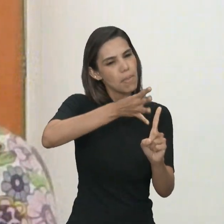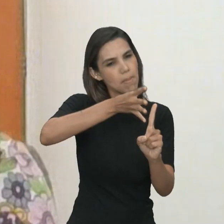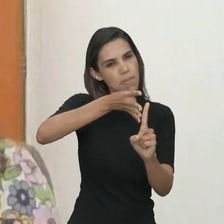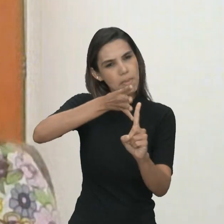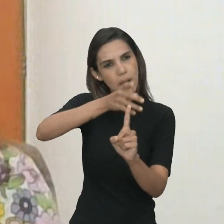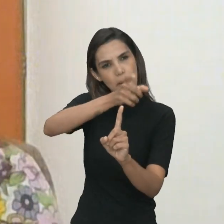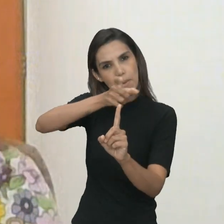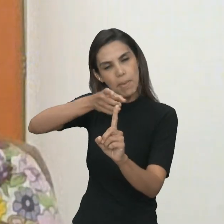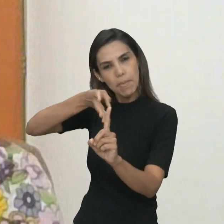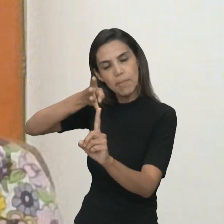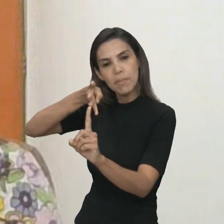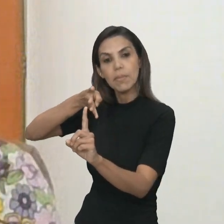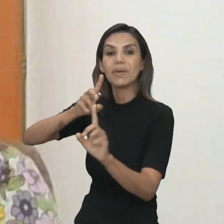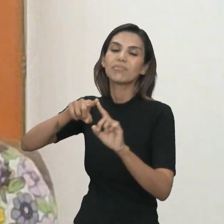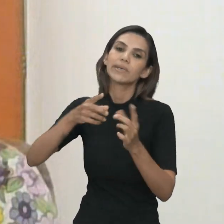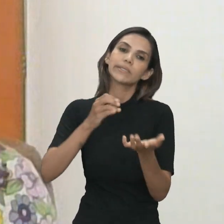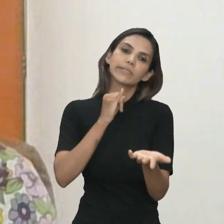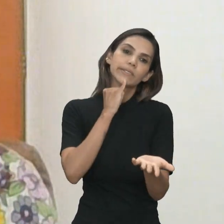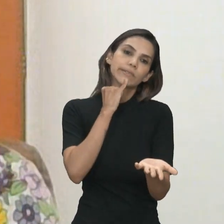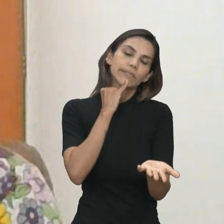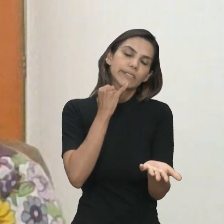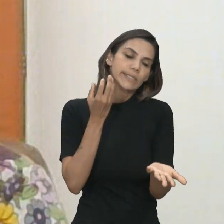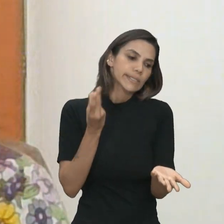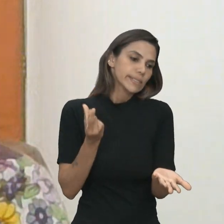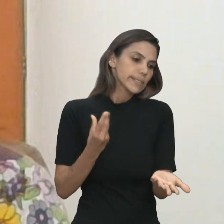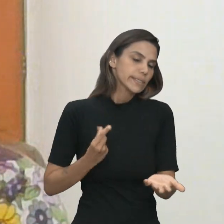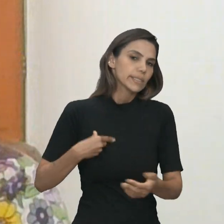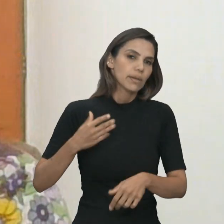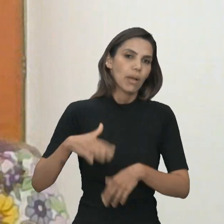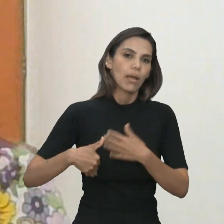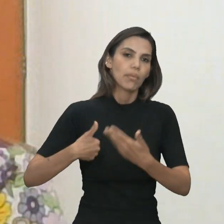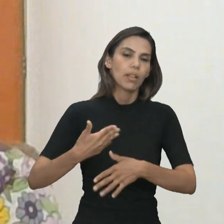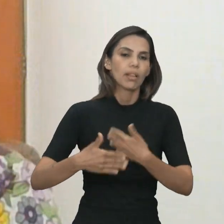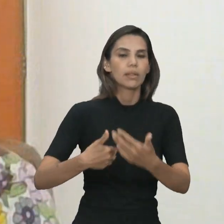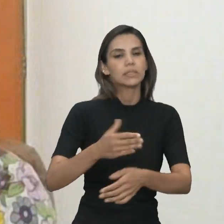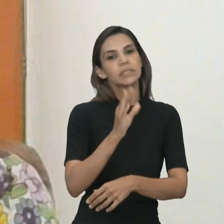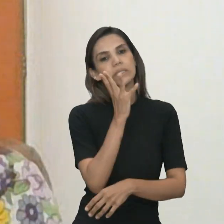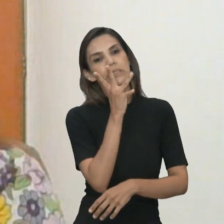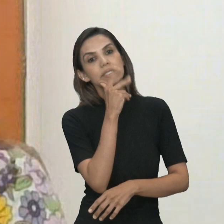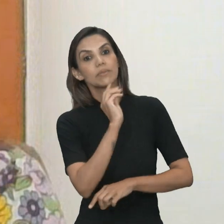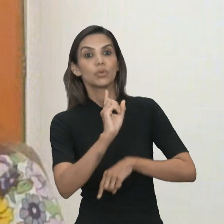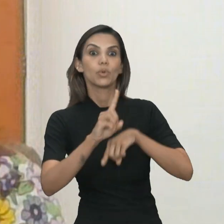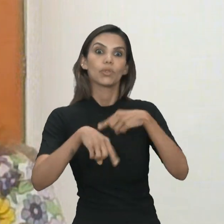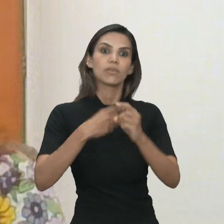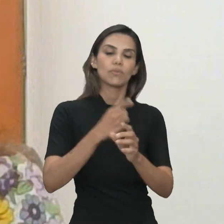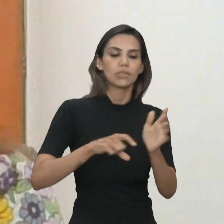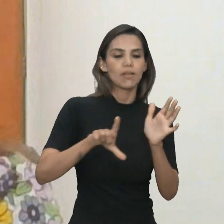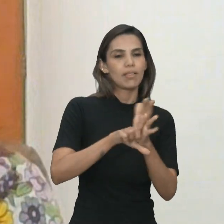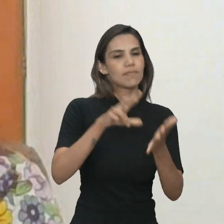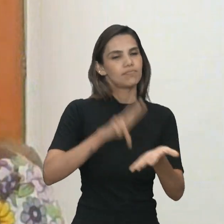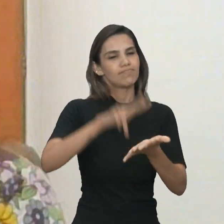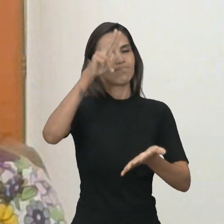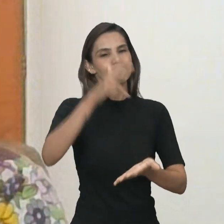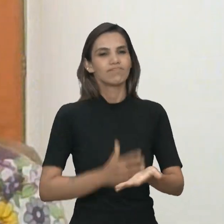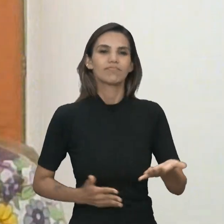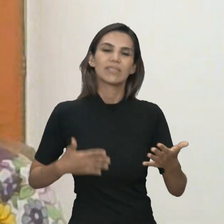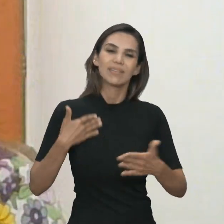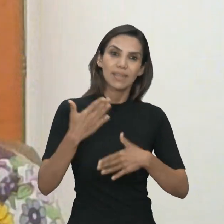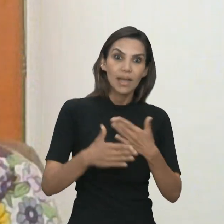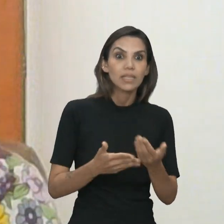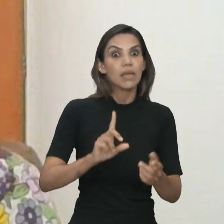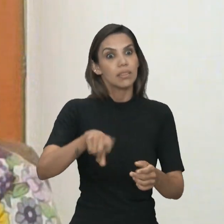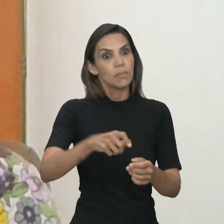que, infelizmente, ela demorou muitos anos para que realmente ela fosse regulamentada, e, enfim, ela se tornasse